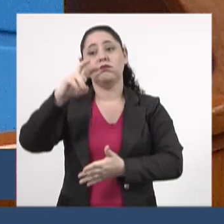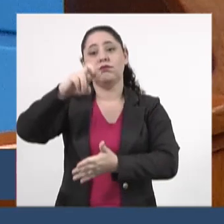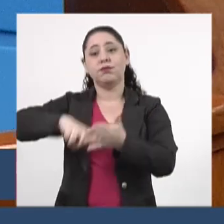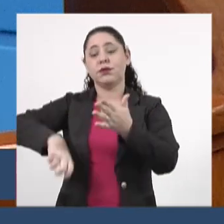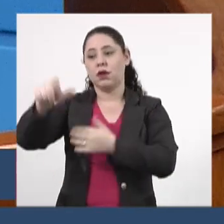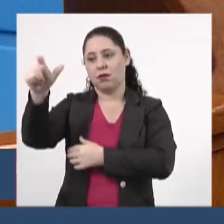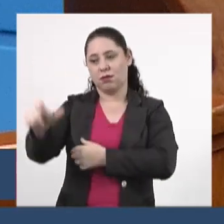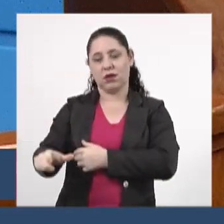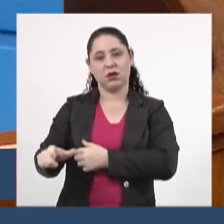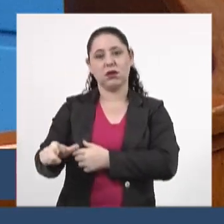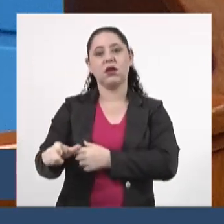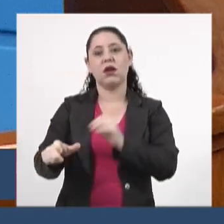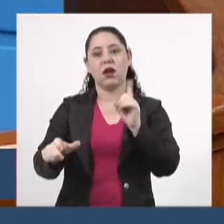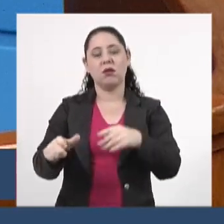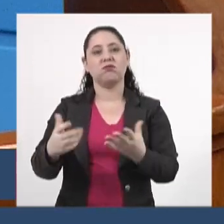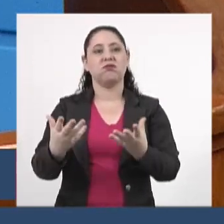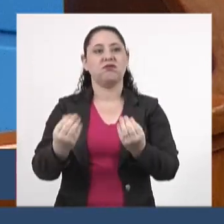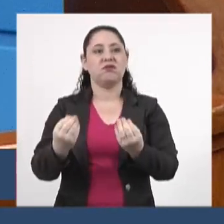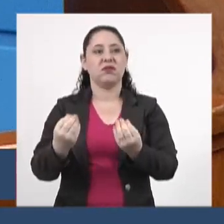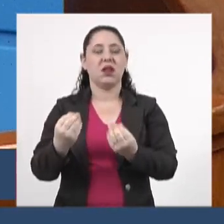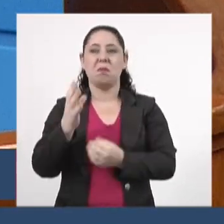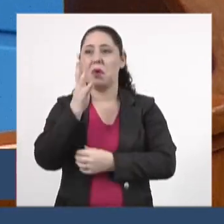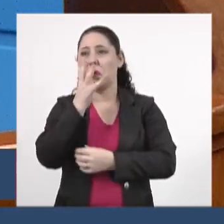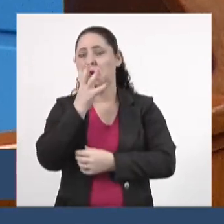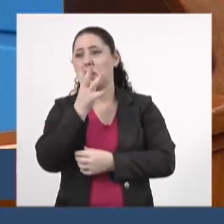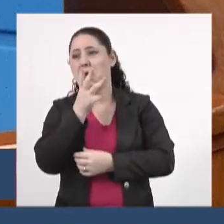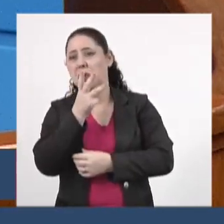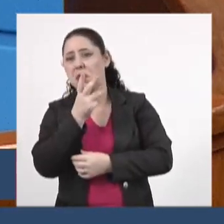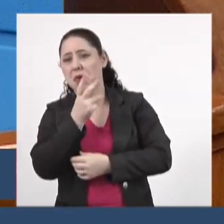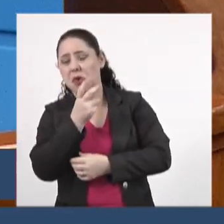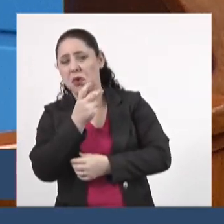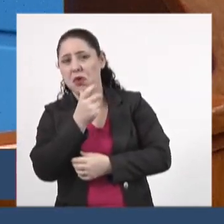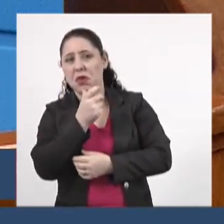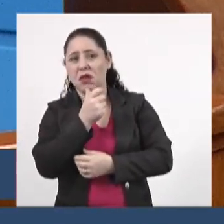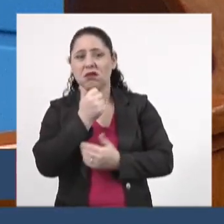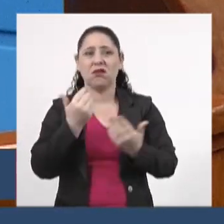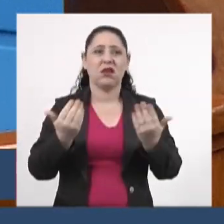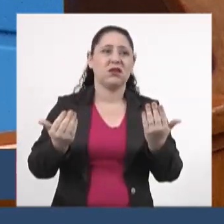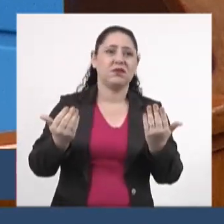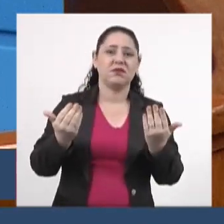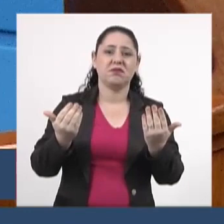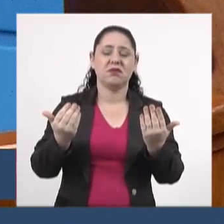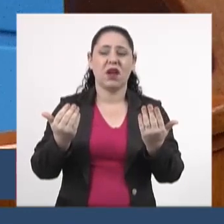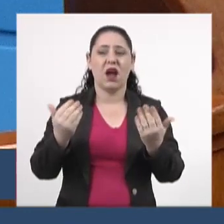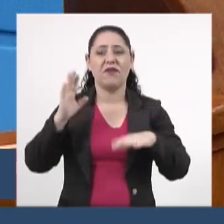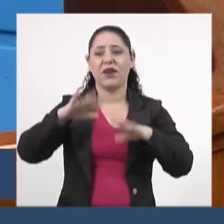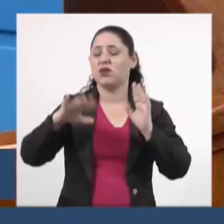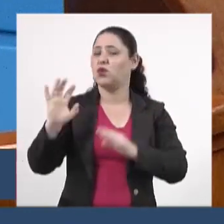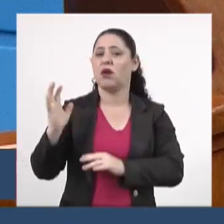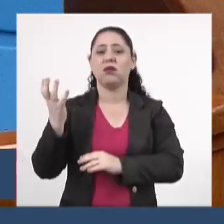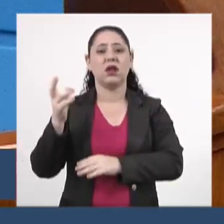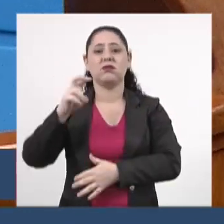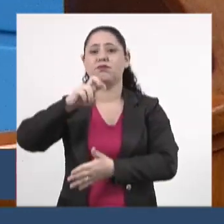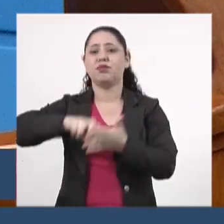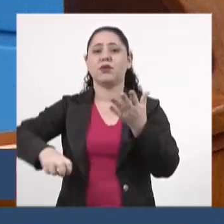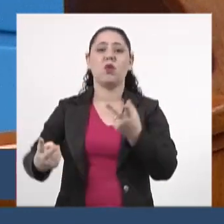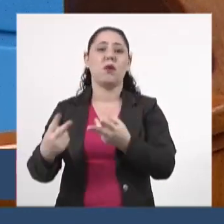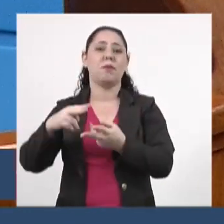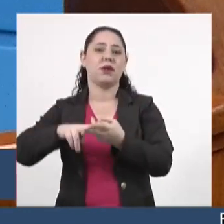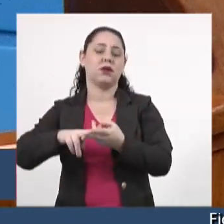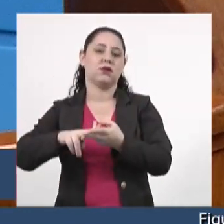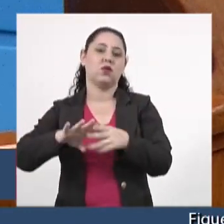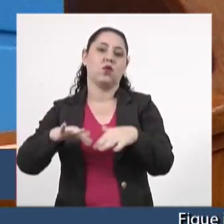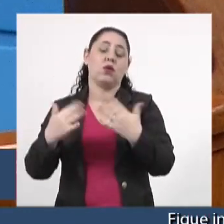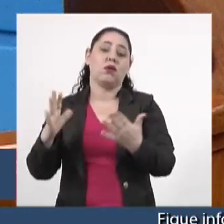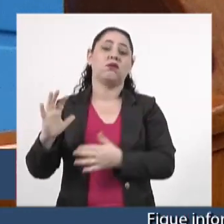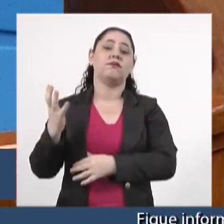dessa pessoa, ele é muito, raro acontecer condenação nesses